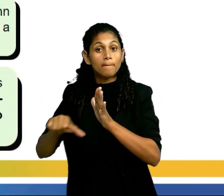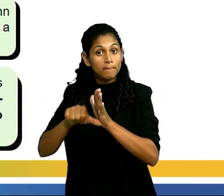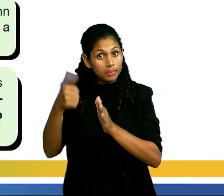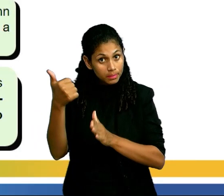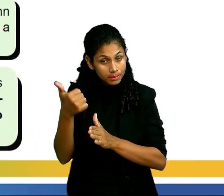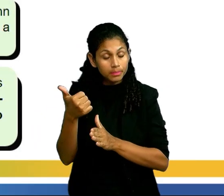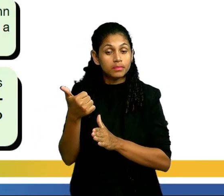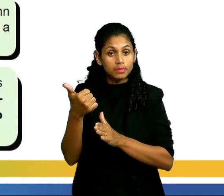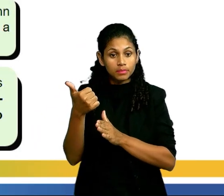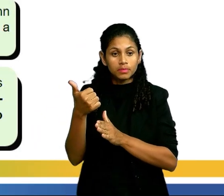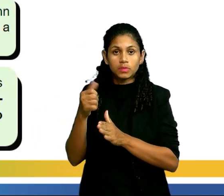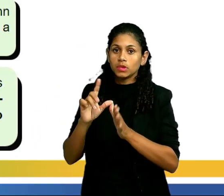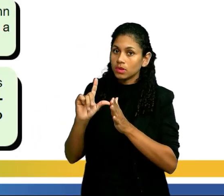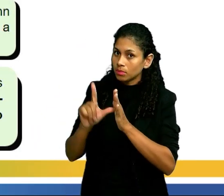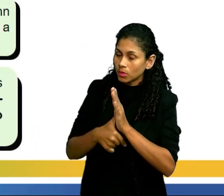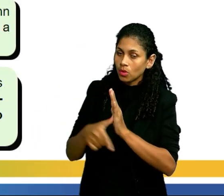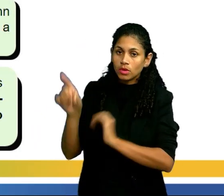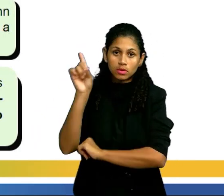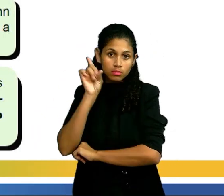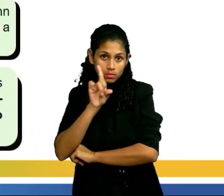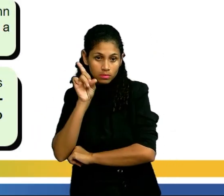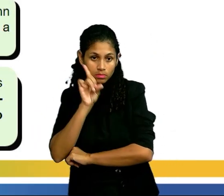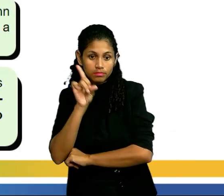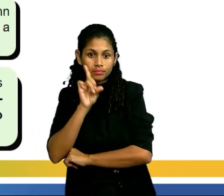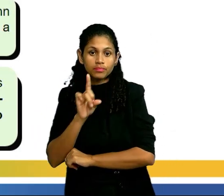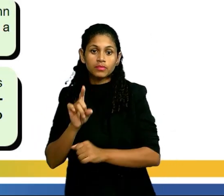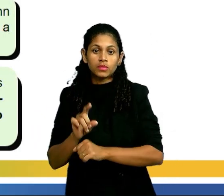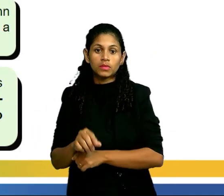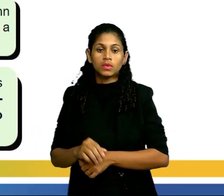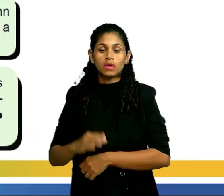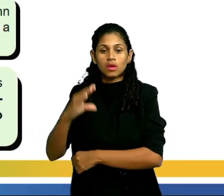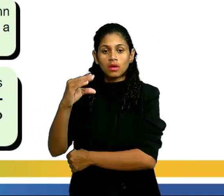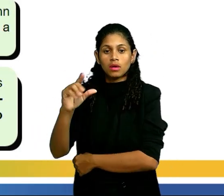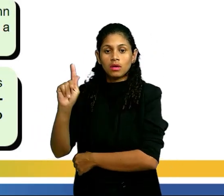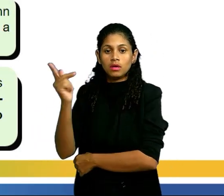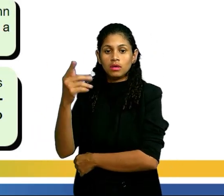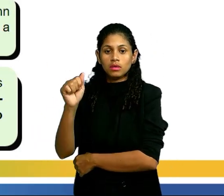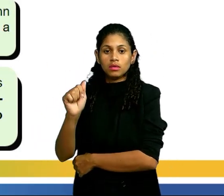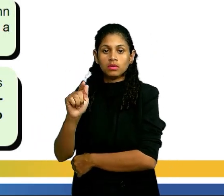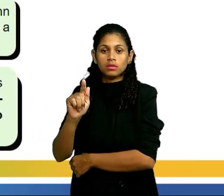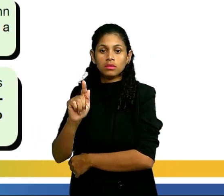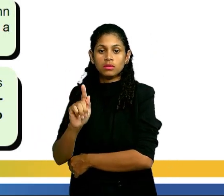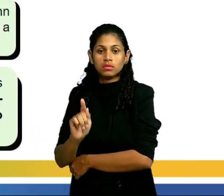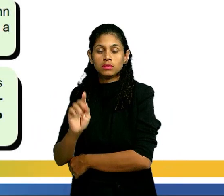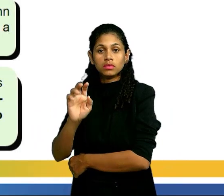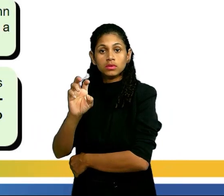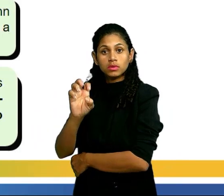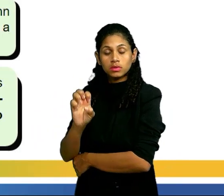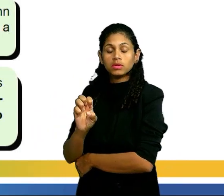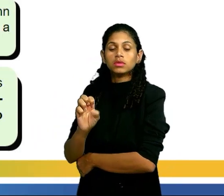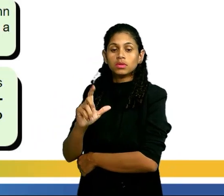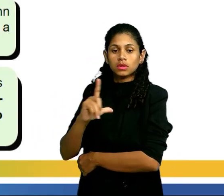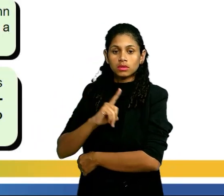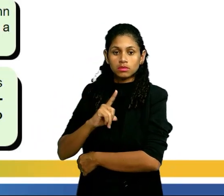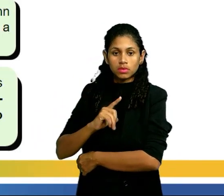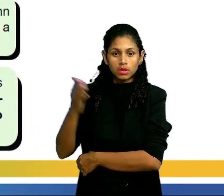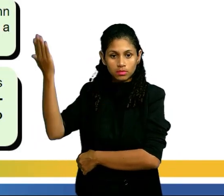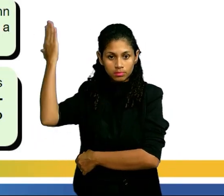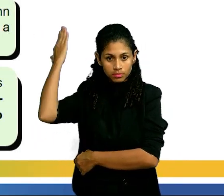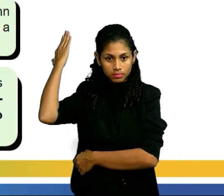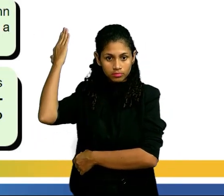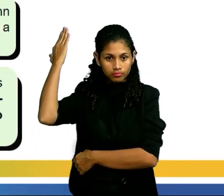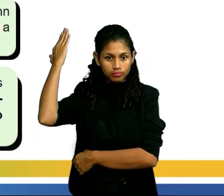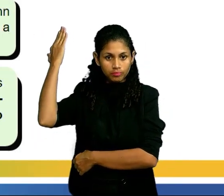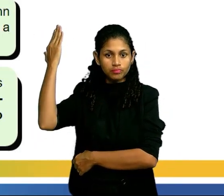aí, ela é muito famosa, né? Nós temos o presidente Kennedy ali, né, numa briga de braços com o Nikita Khrushchev,